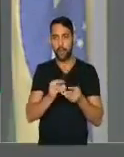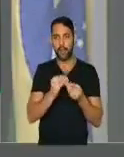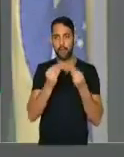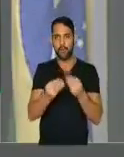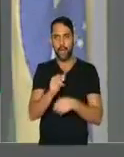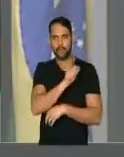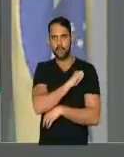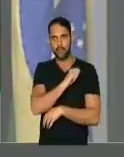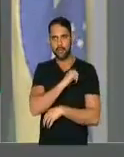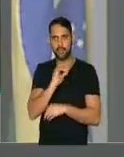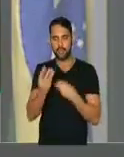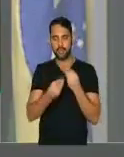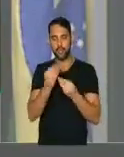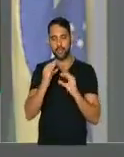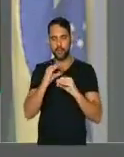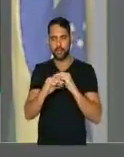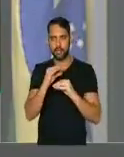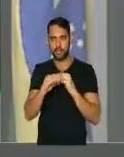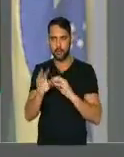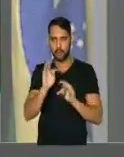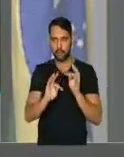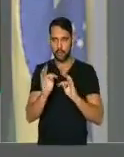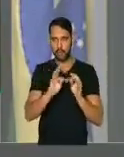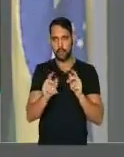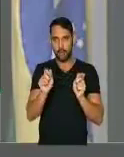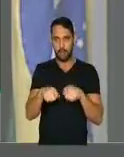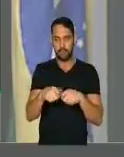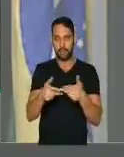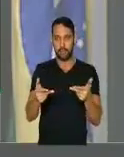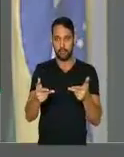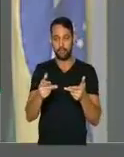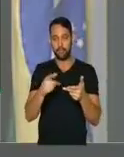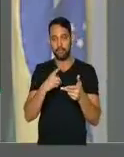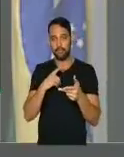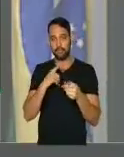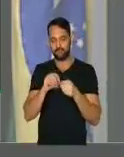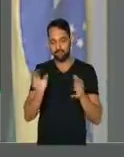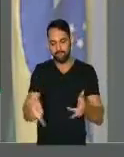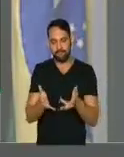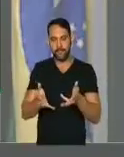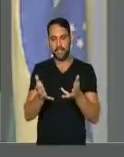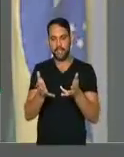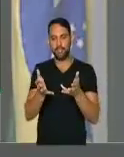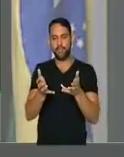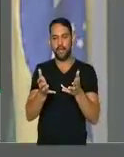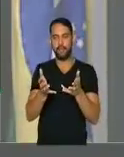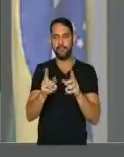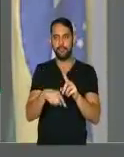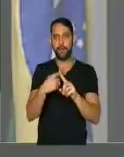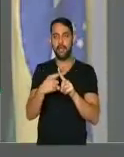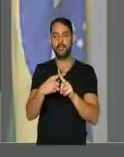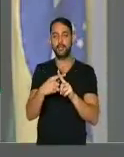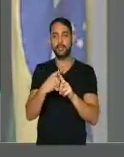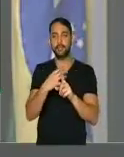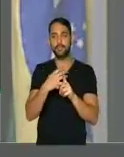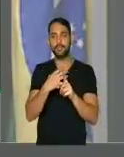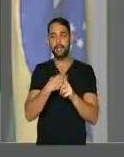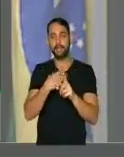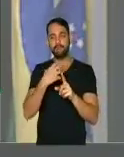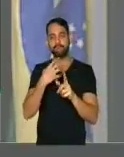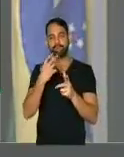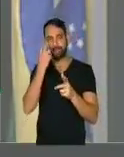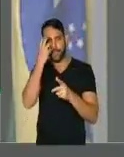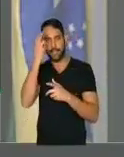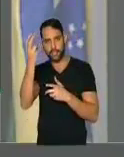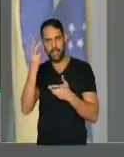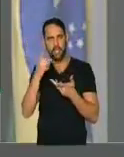oferecer a esses alunos esses meios tecnológicos para poder aguçar, né, justamente a